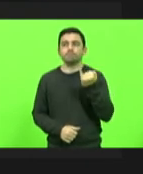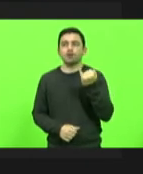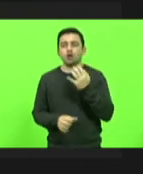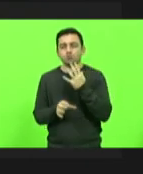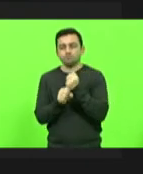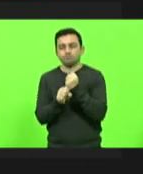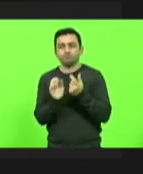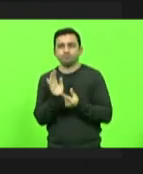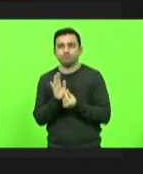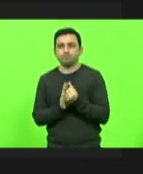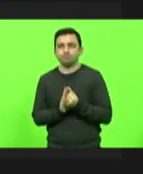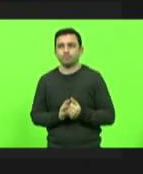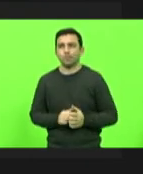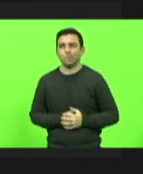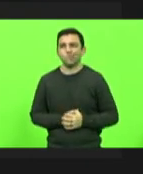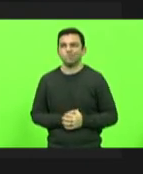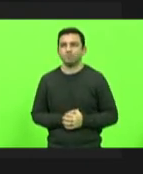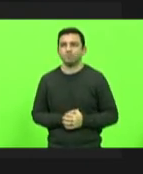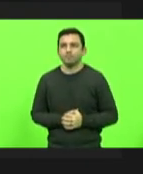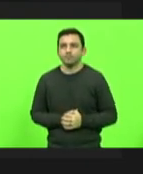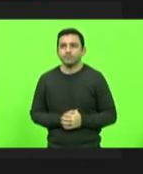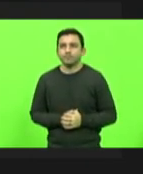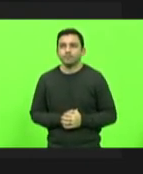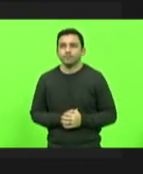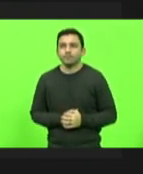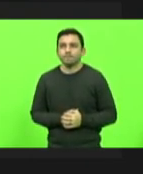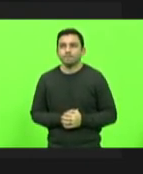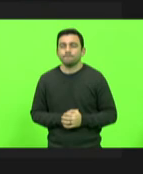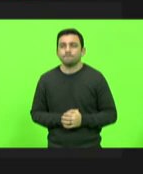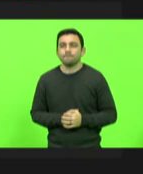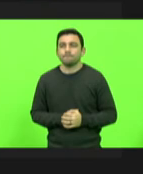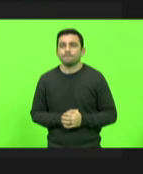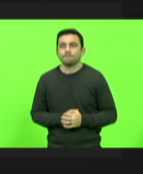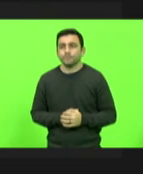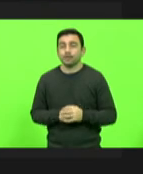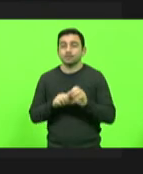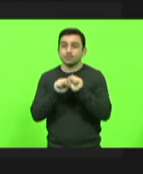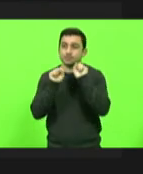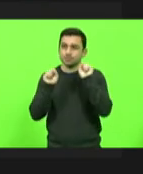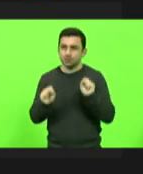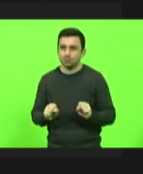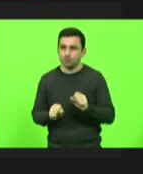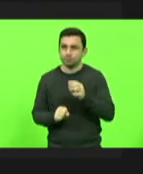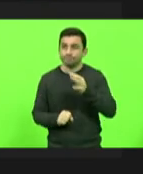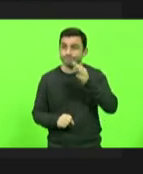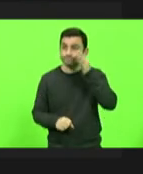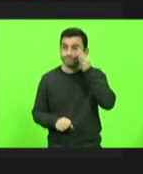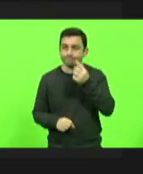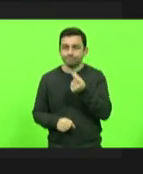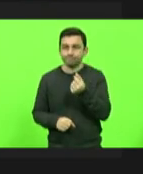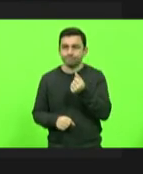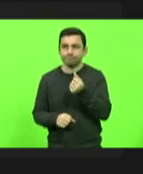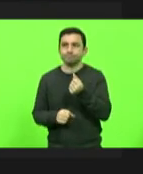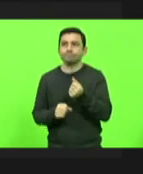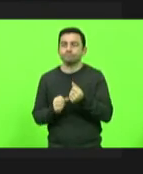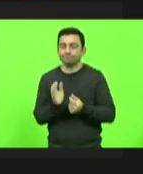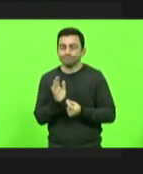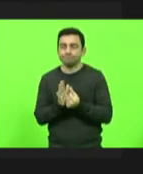orçamentar, peraí, só um pouquinho que aqui está. Sistema de acompanhamento financeiro e orçamentário